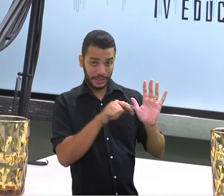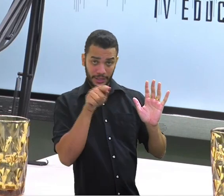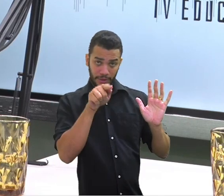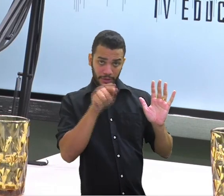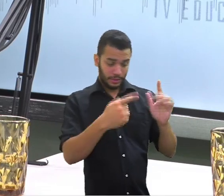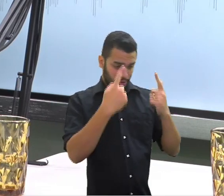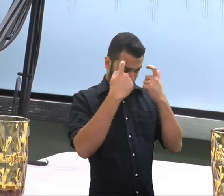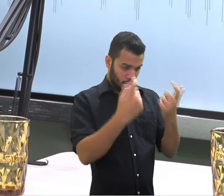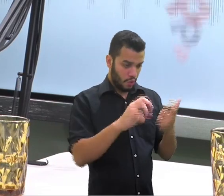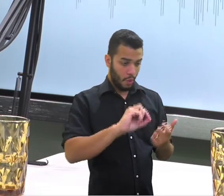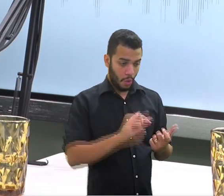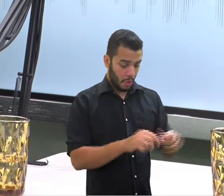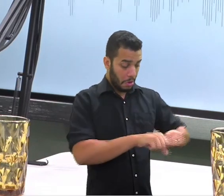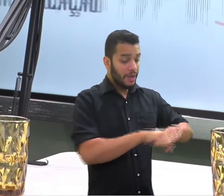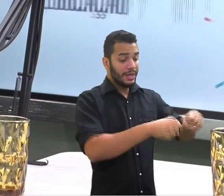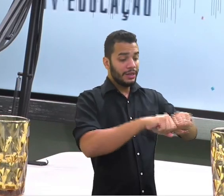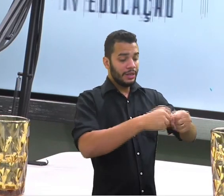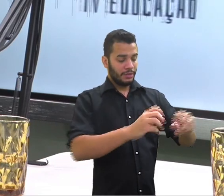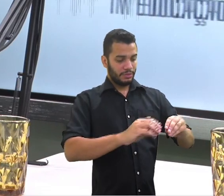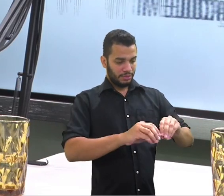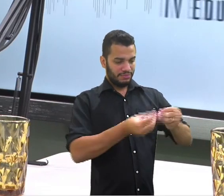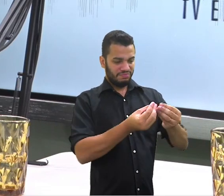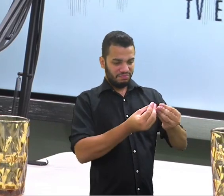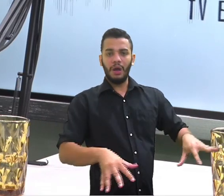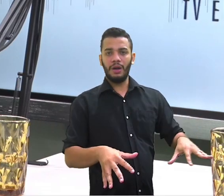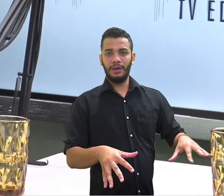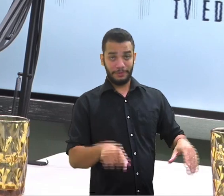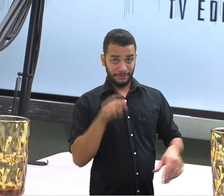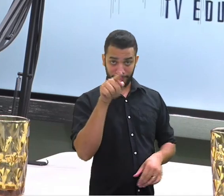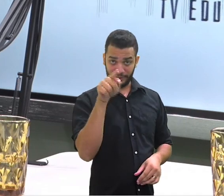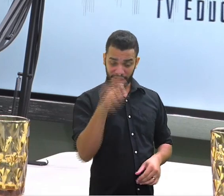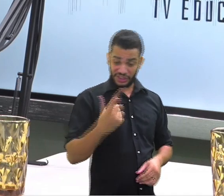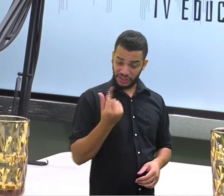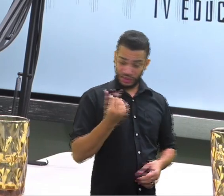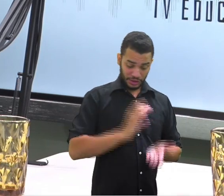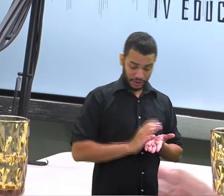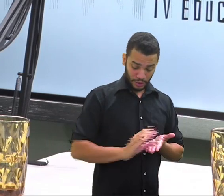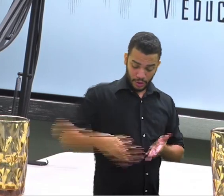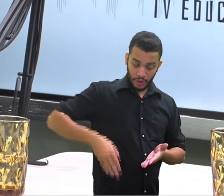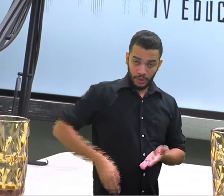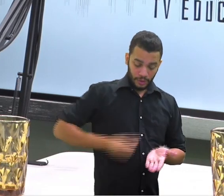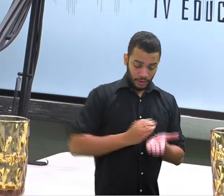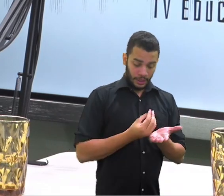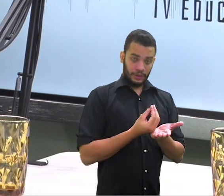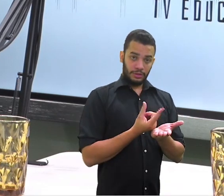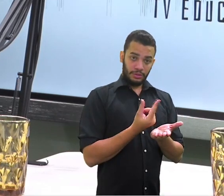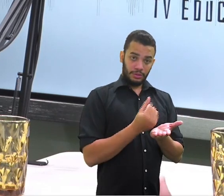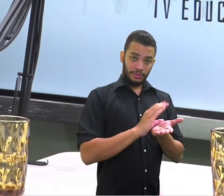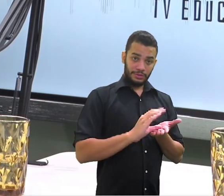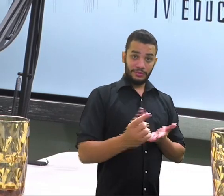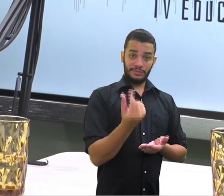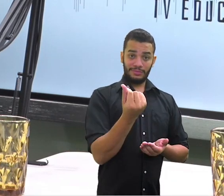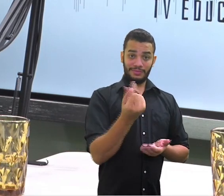questão de conhecimento, de legislação, de orientação. Mas na prática, isso é